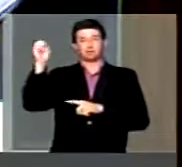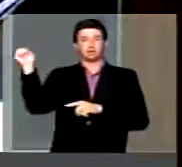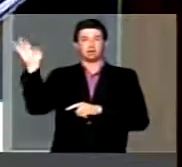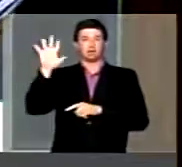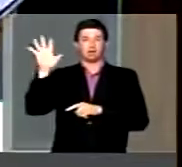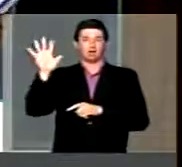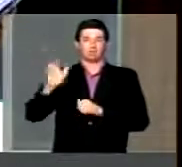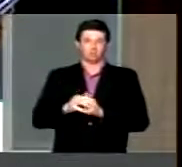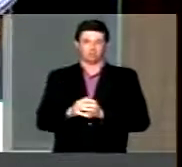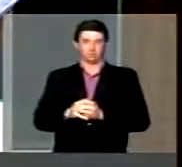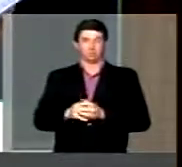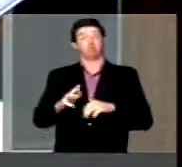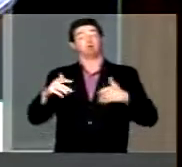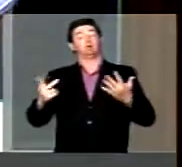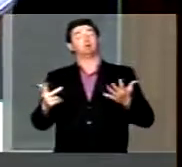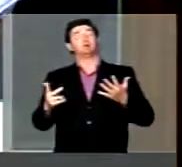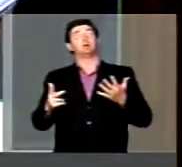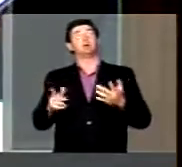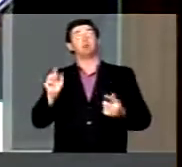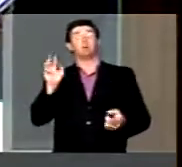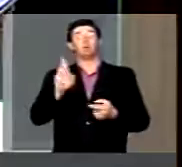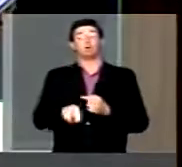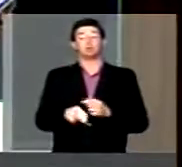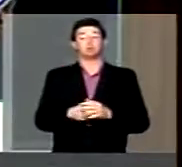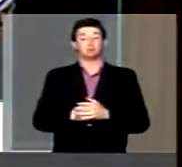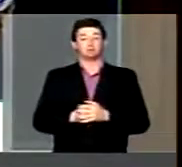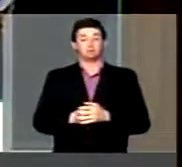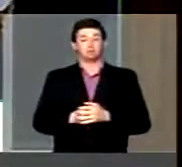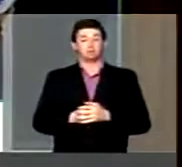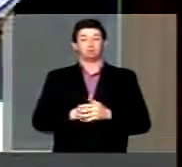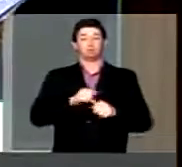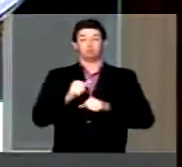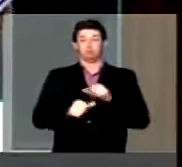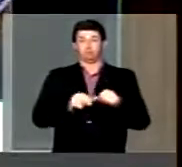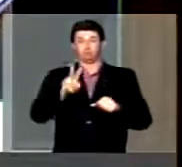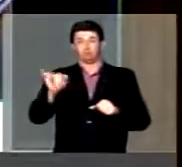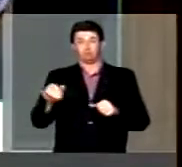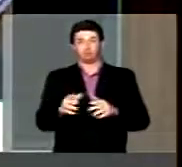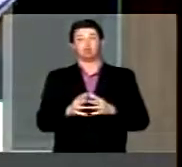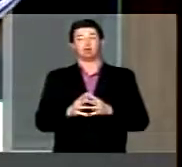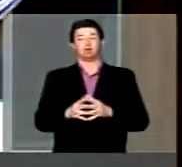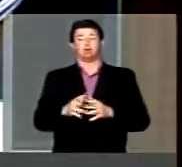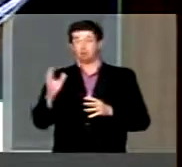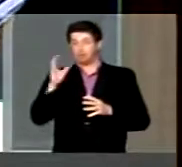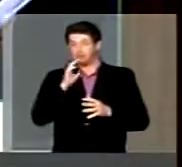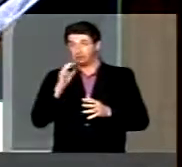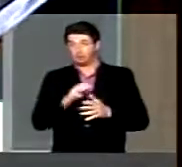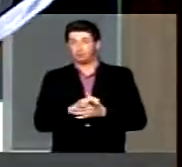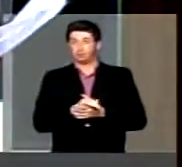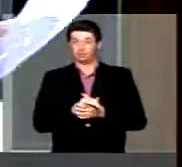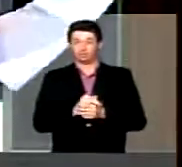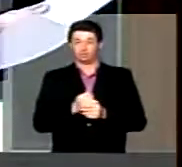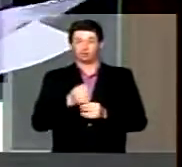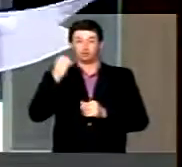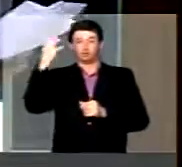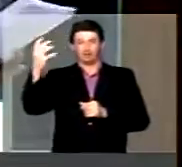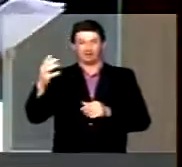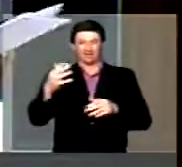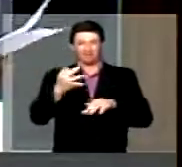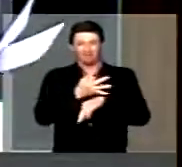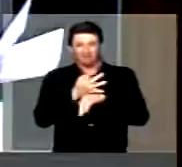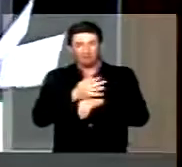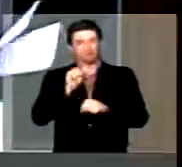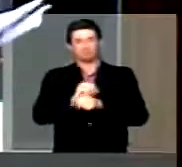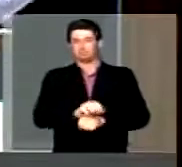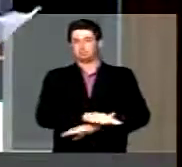alta. O resultado é que o estilo de vida de cada brasileiro vai mudar, e rapidamente. Viagens de férias